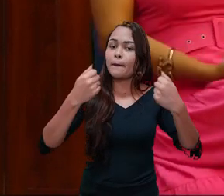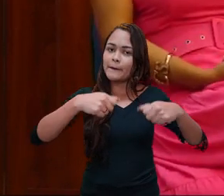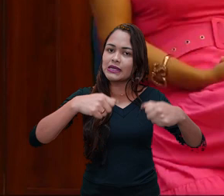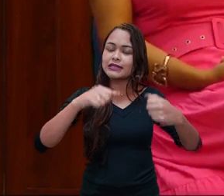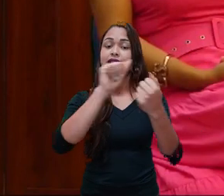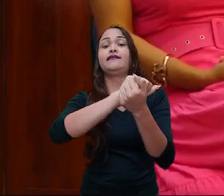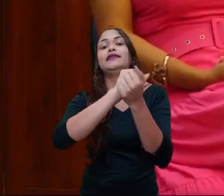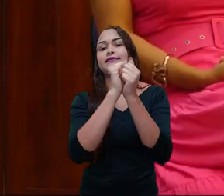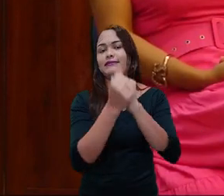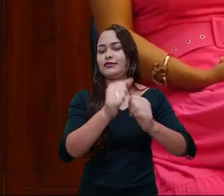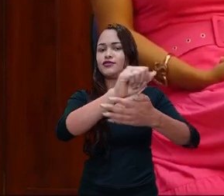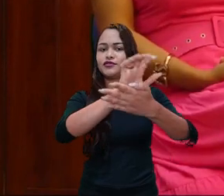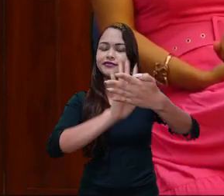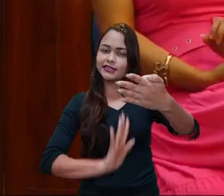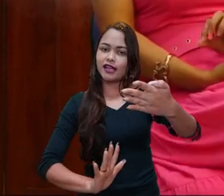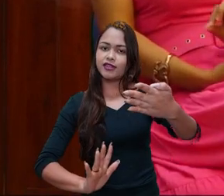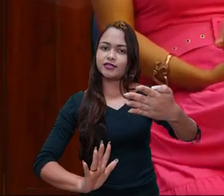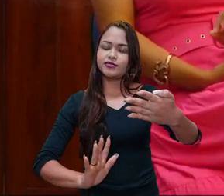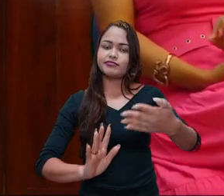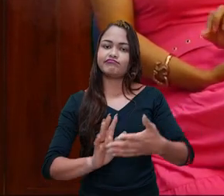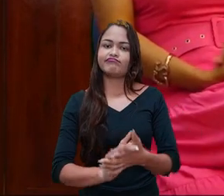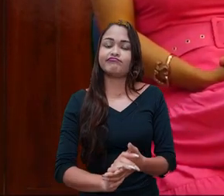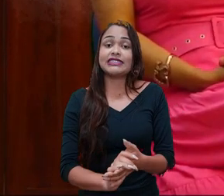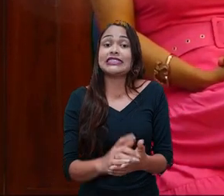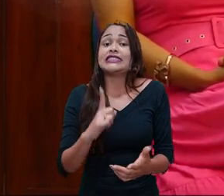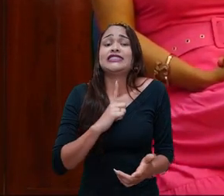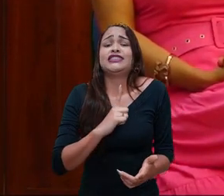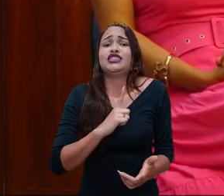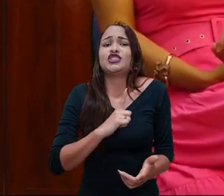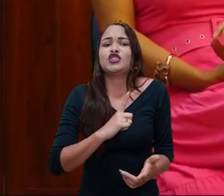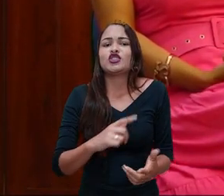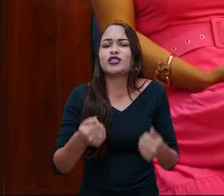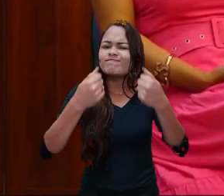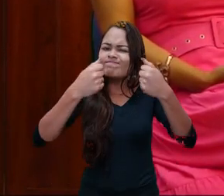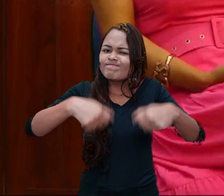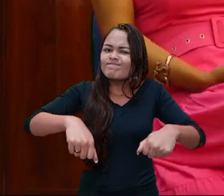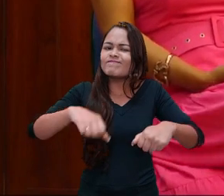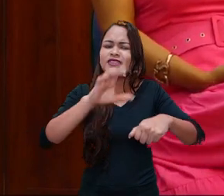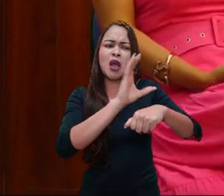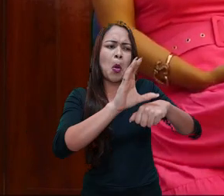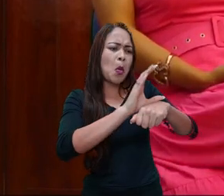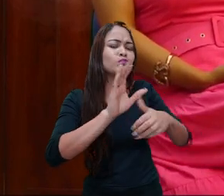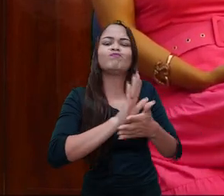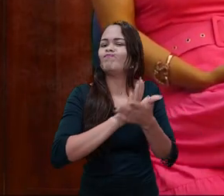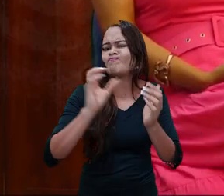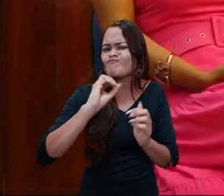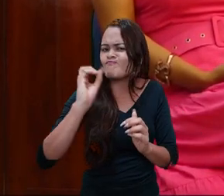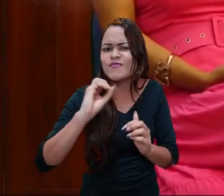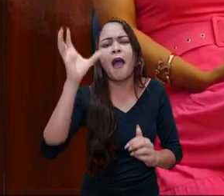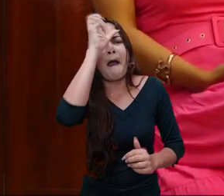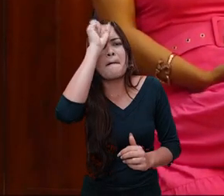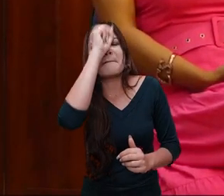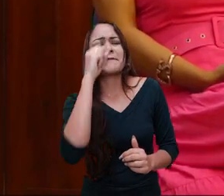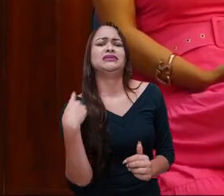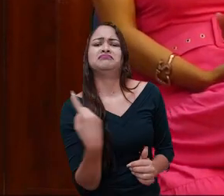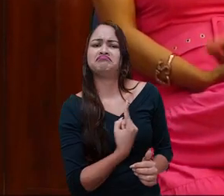também de adaptações curriculares, mas ele tinha um dom muito bom que ele não precisou fazer cursos nenhum e aprendeu sozinho.